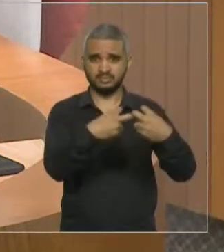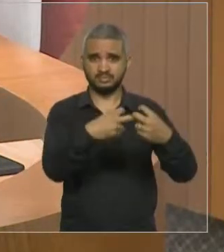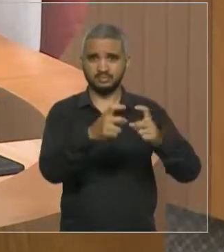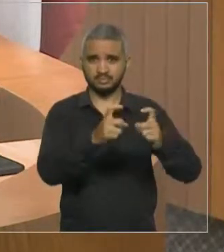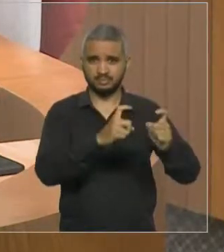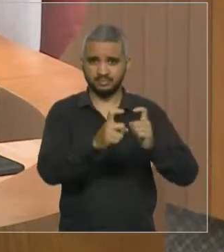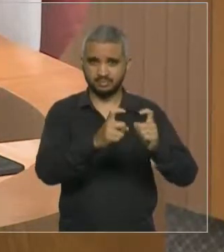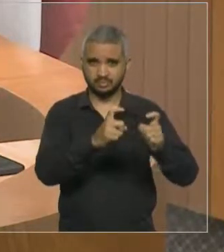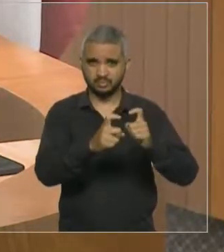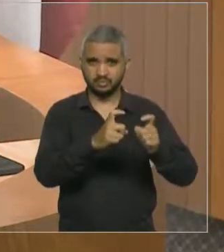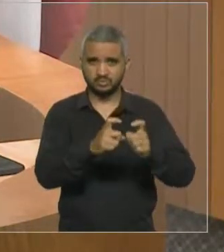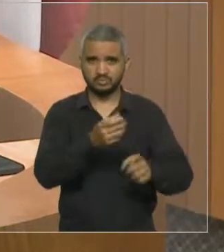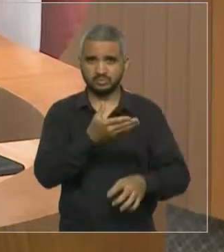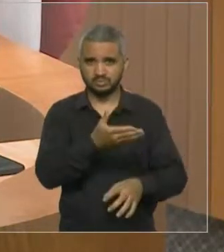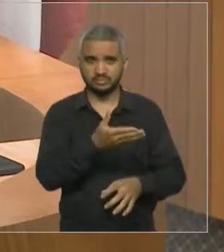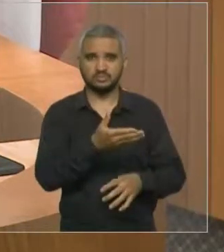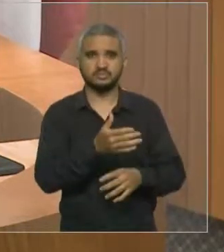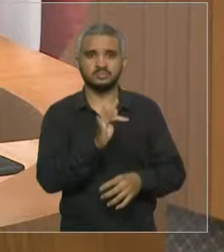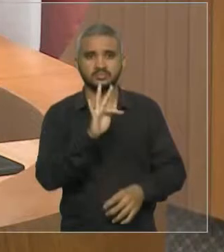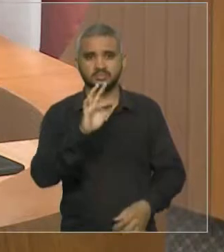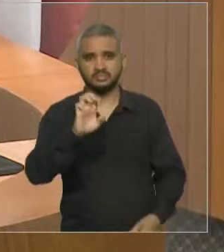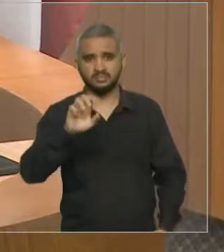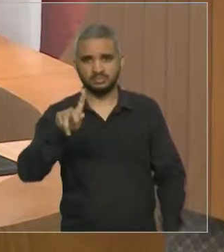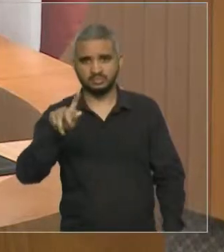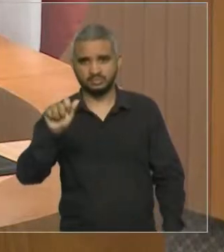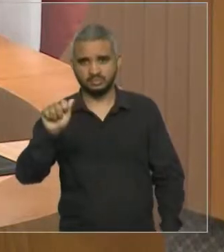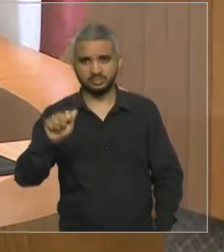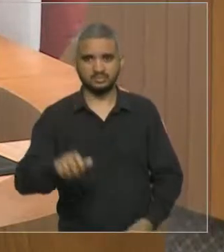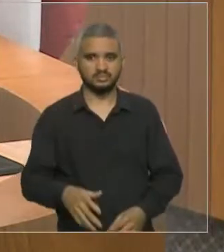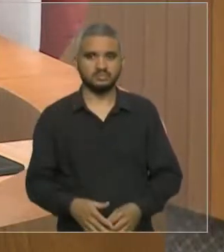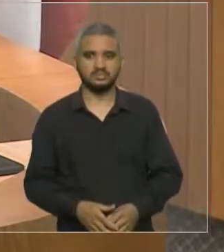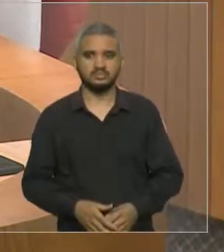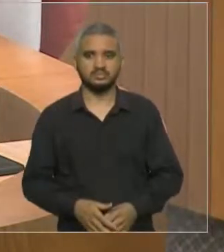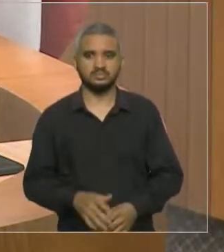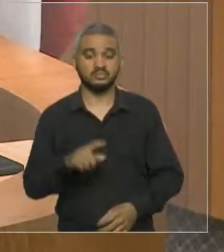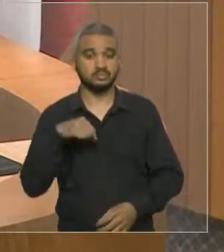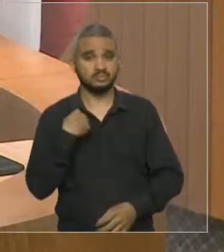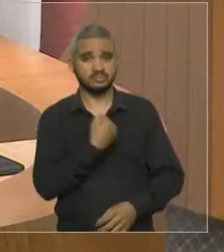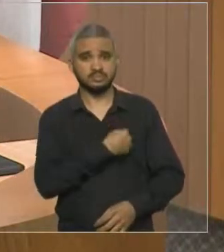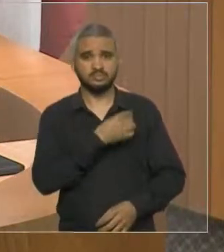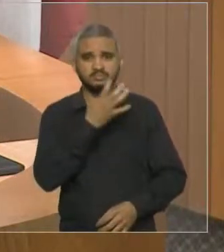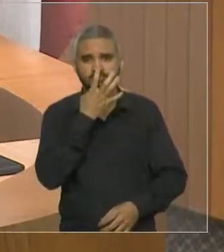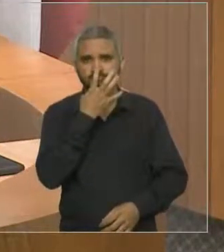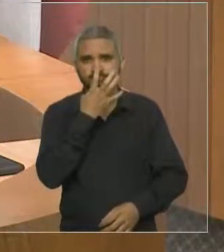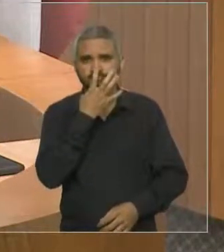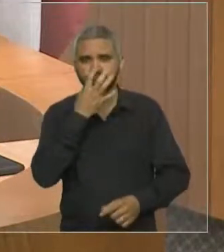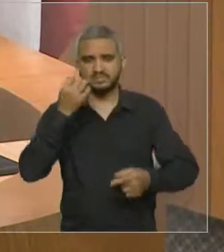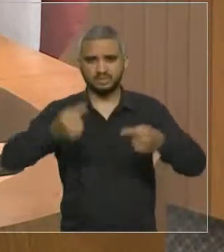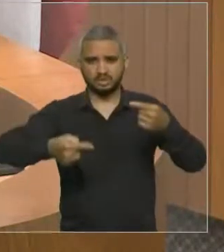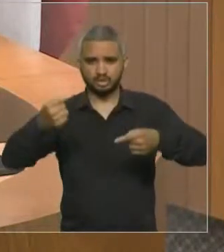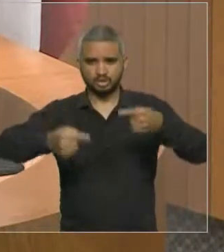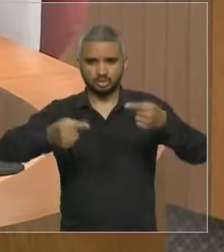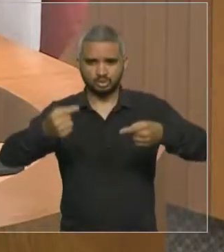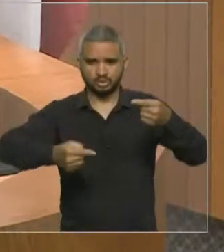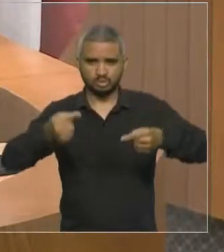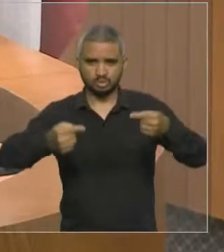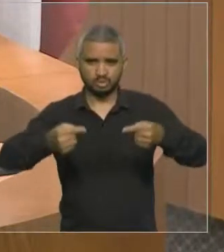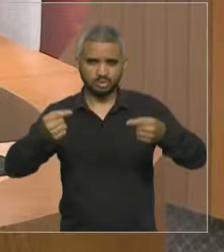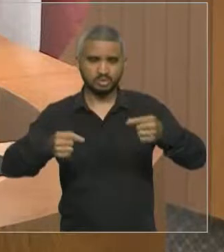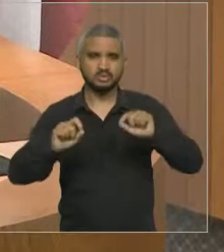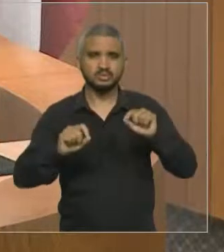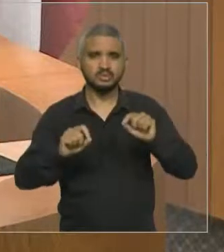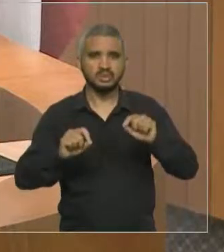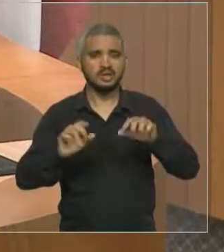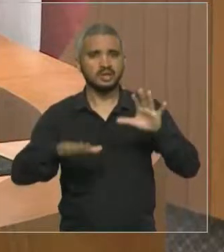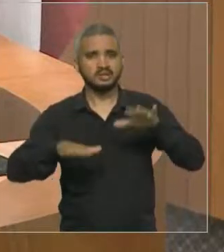aposentados é ea gente viu uma discussão que por vezes elas se exasperou e principalmente ela perdeu o formato que o